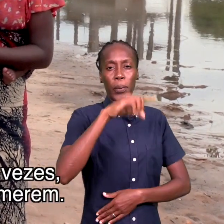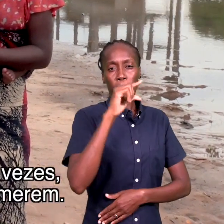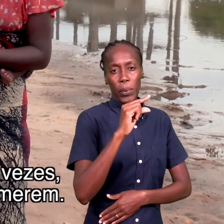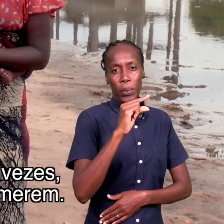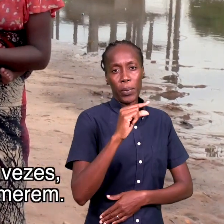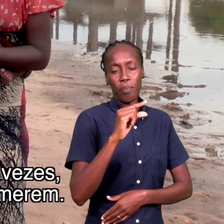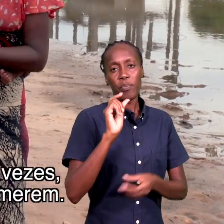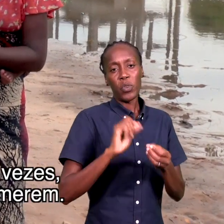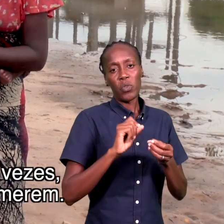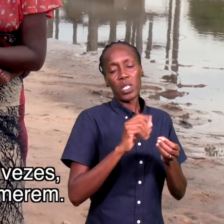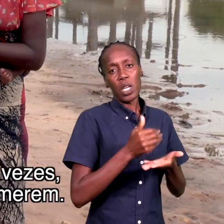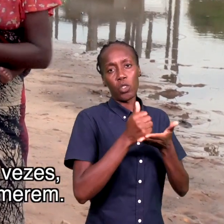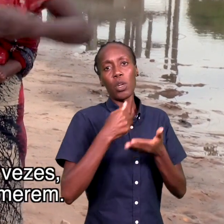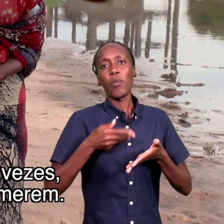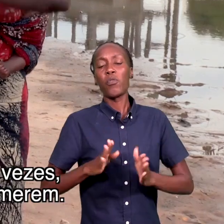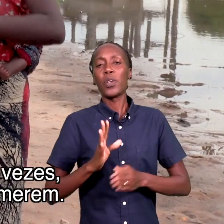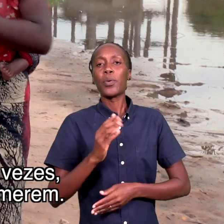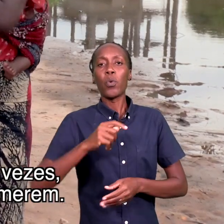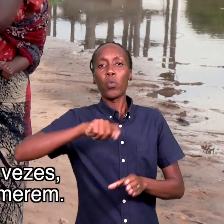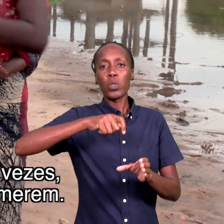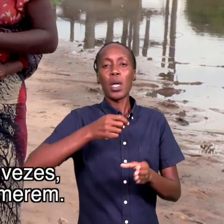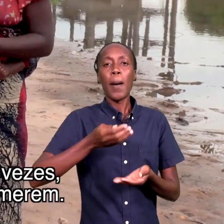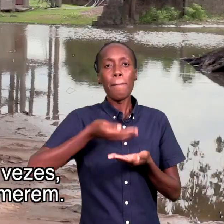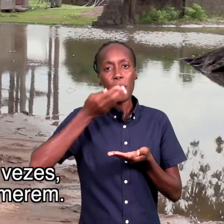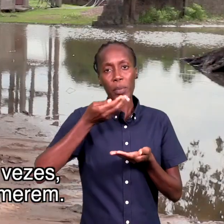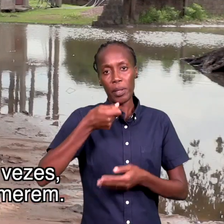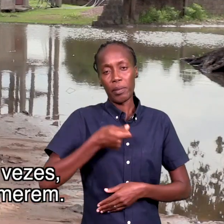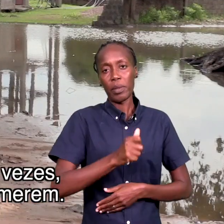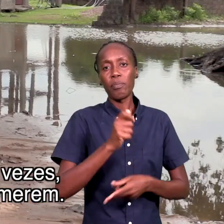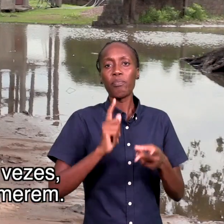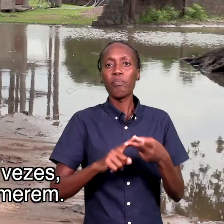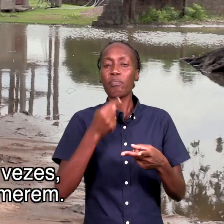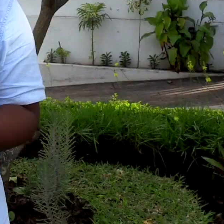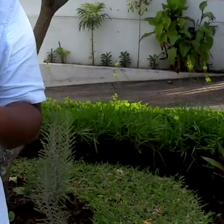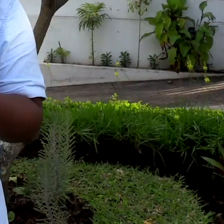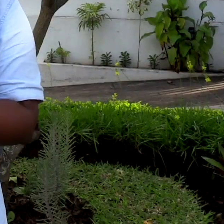consigo é só às vezes para comprar papinha, elas comerem.